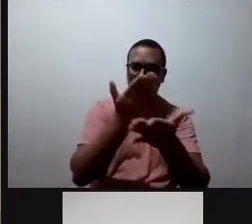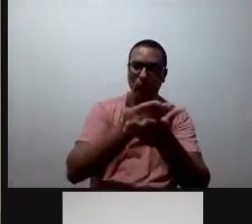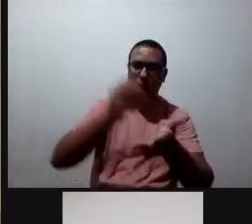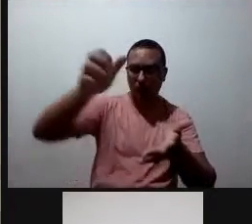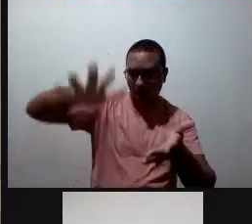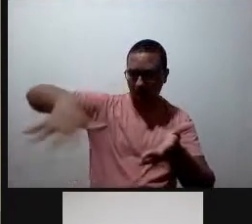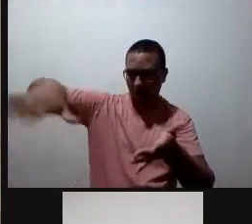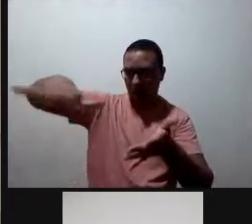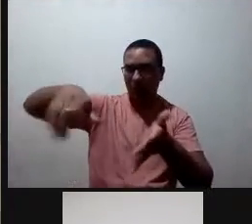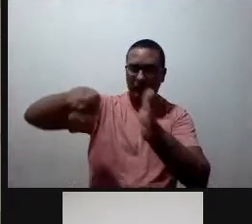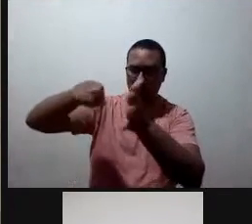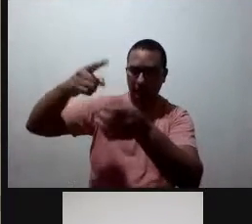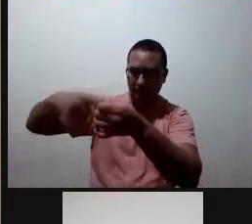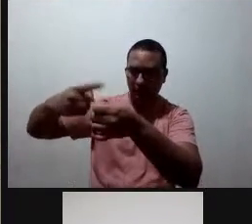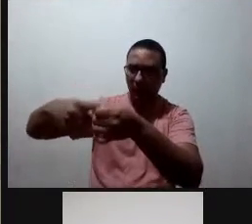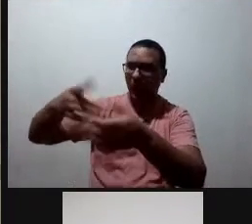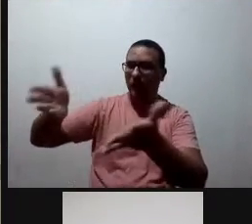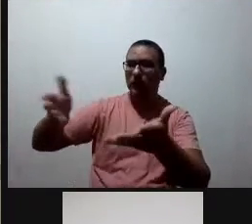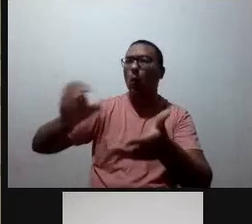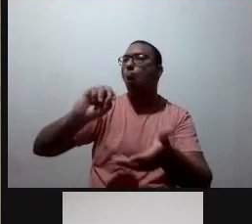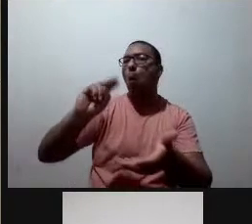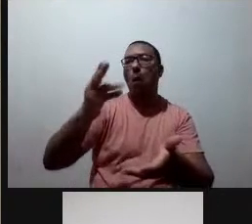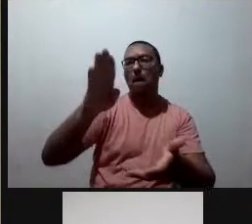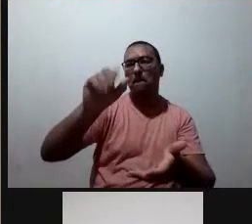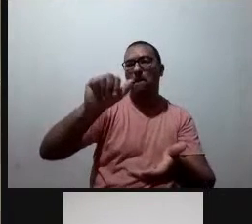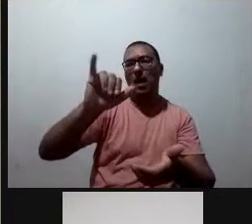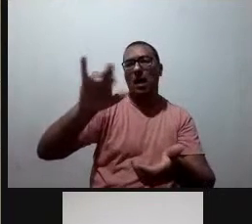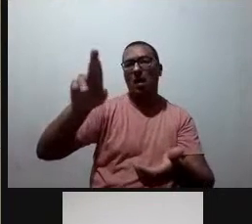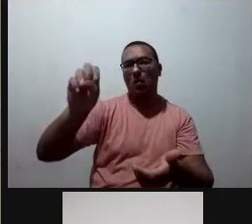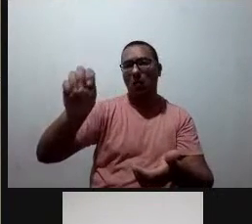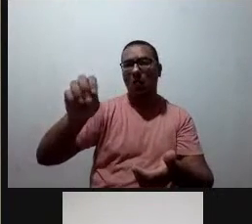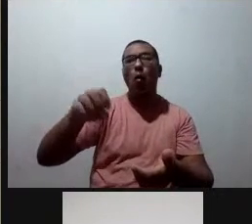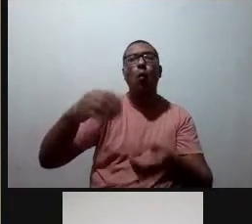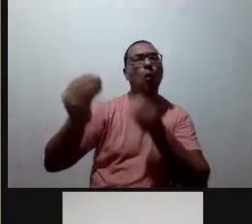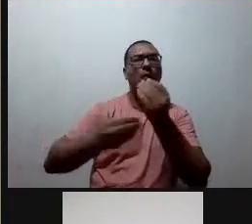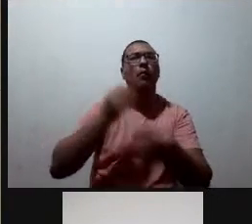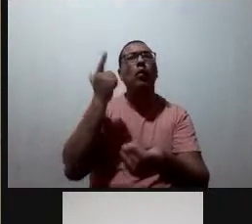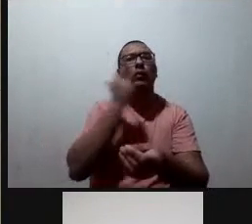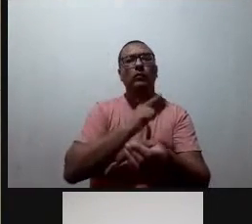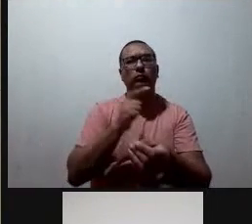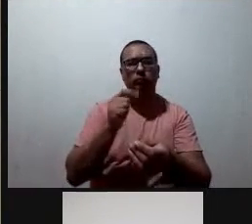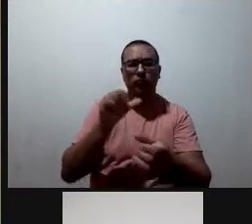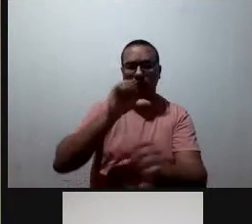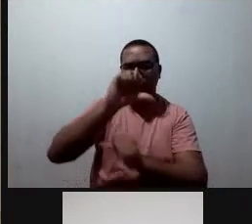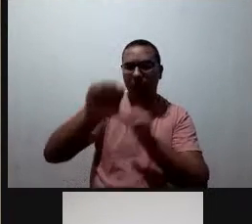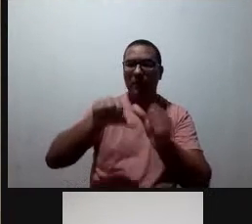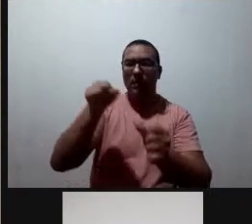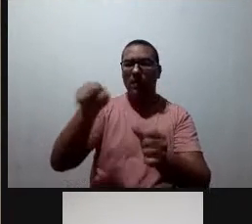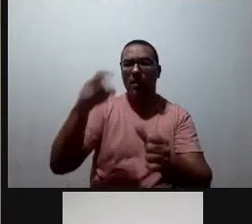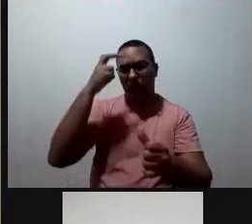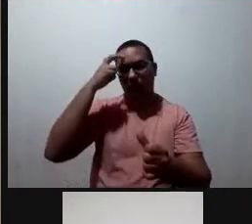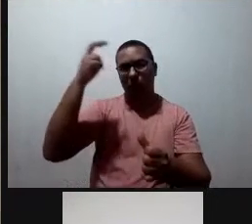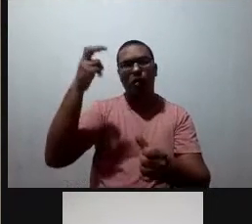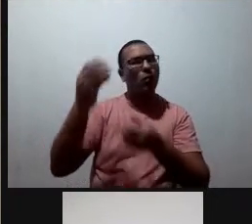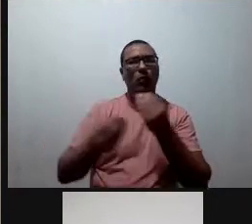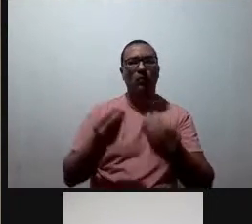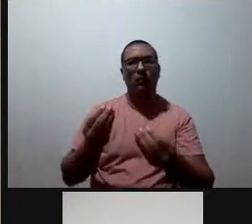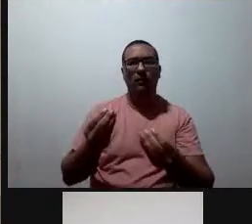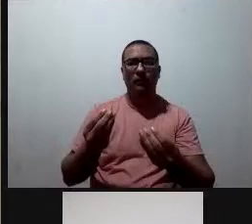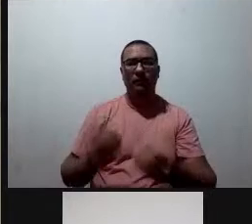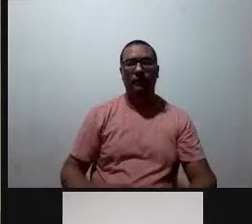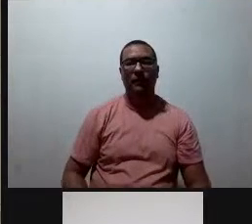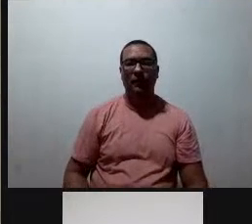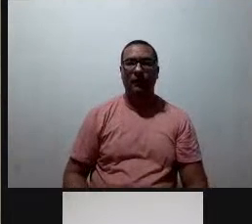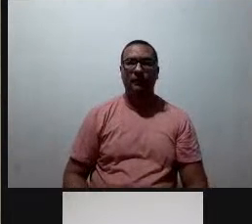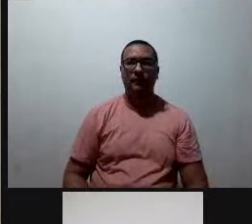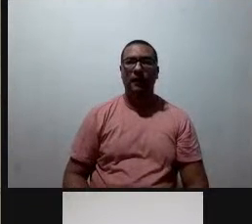determinada cidade, ou mesmo num bairro, para transformá-lo mais inteligente? O que a gente tem que fazer é utilizar, pode ser